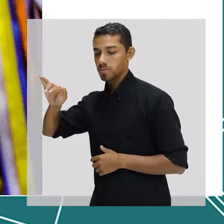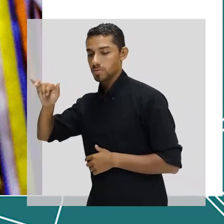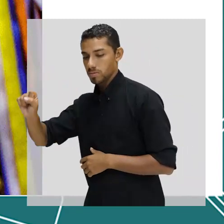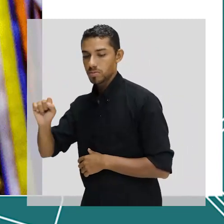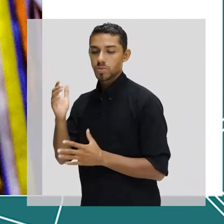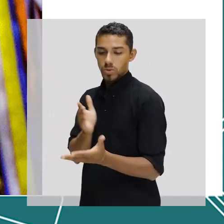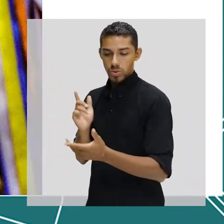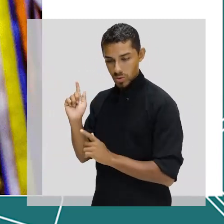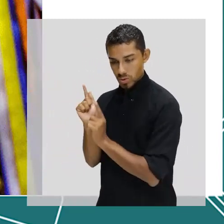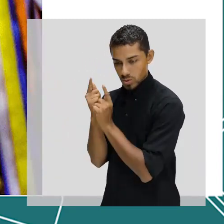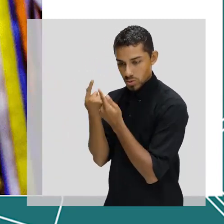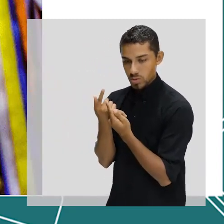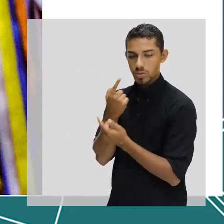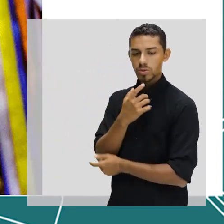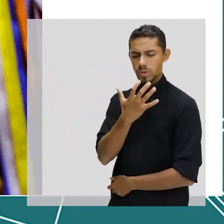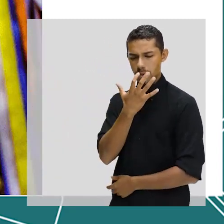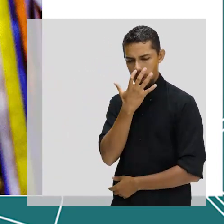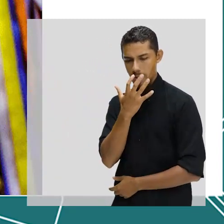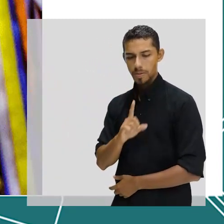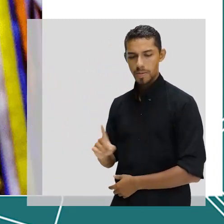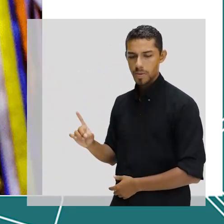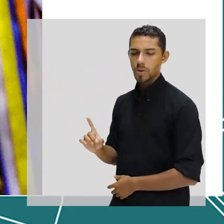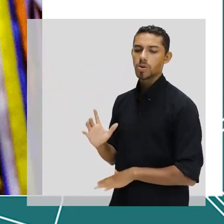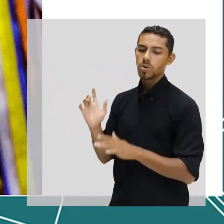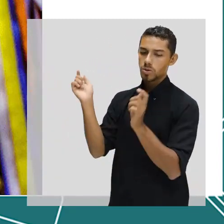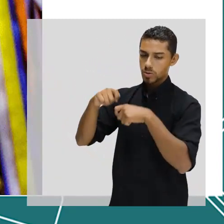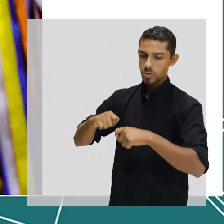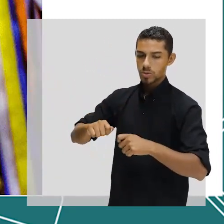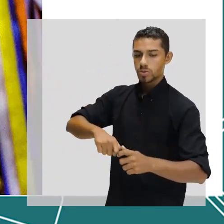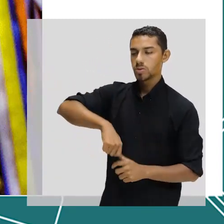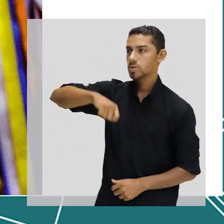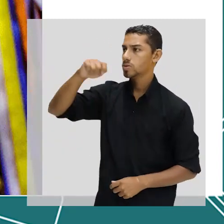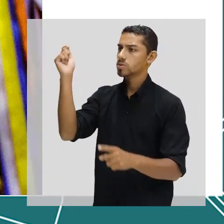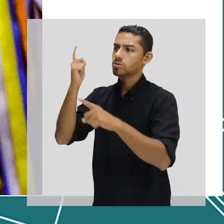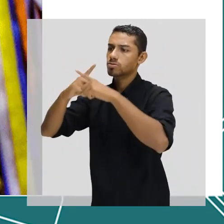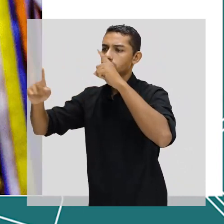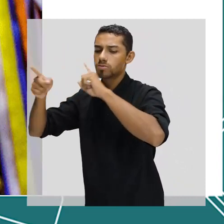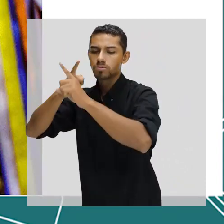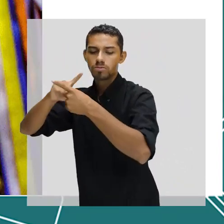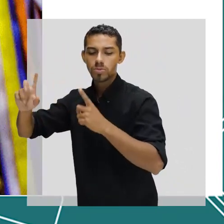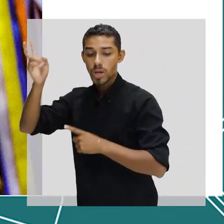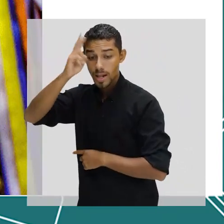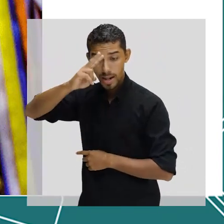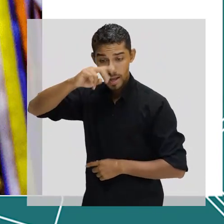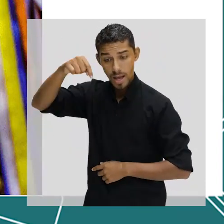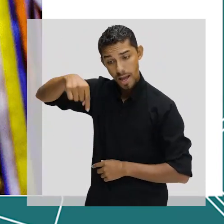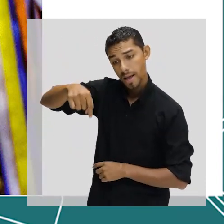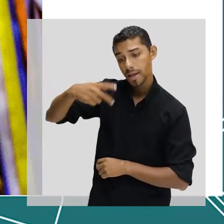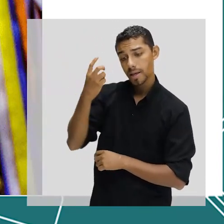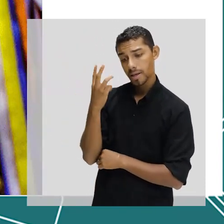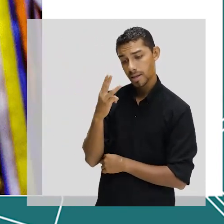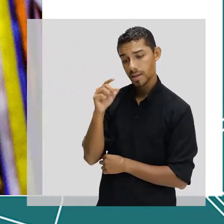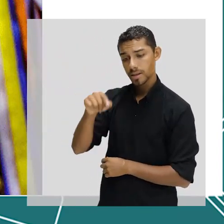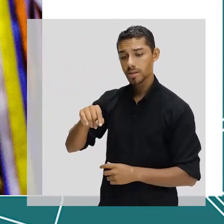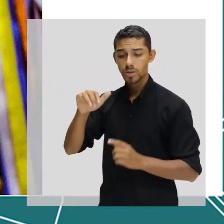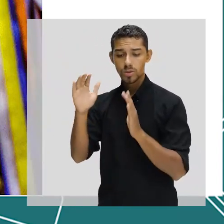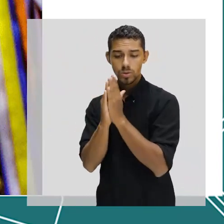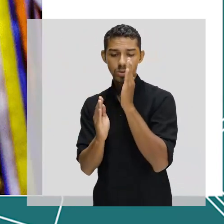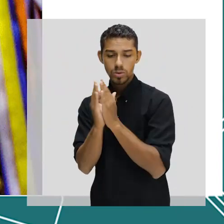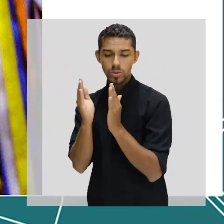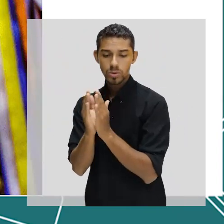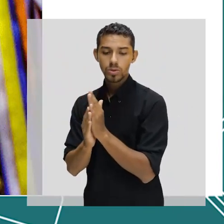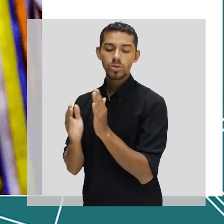Boa Vista. Né? Você pode ver que elas carregam espadas, lembram muito os nossos chapéus daqui do Maranhão, no caso, do Bumba